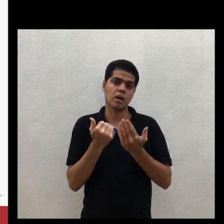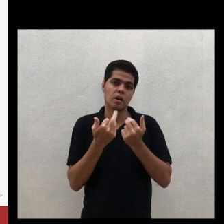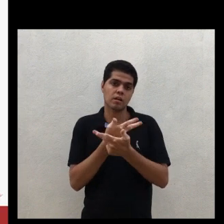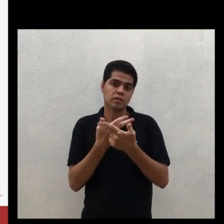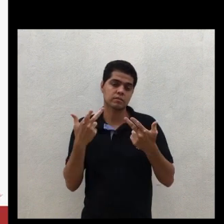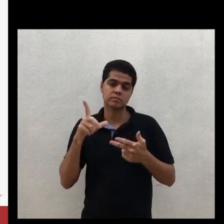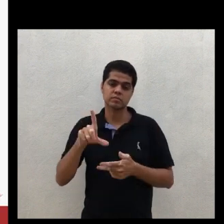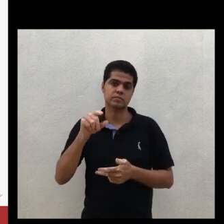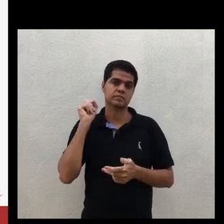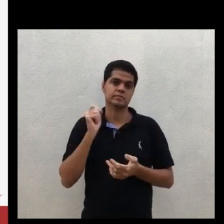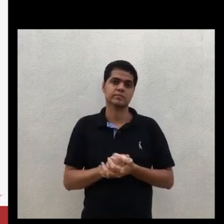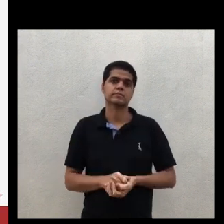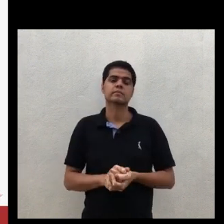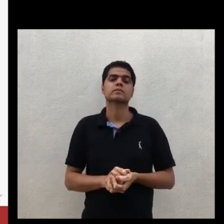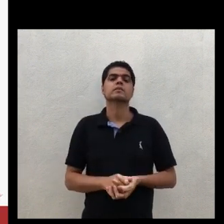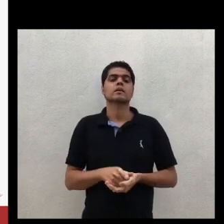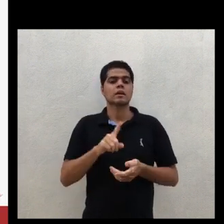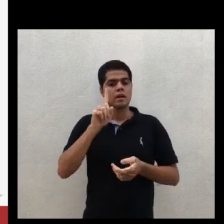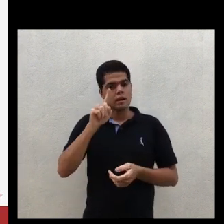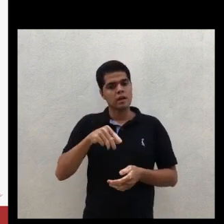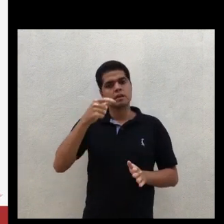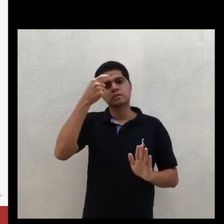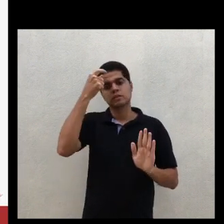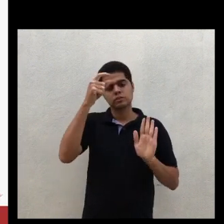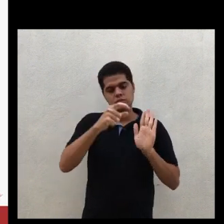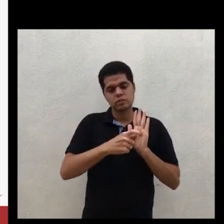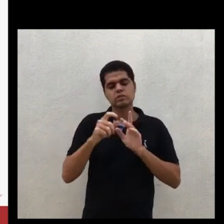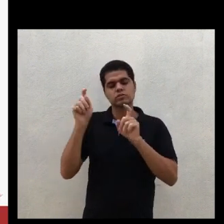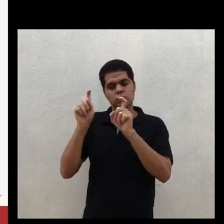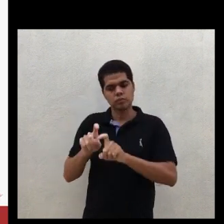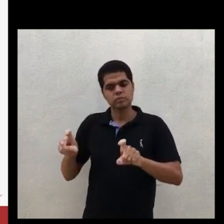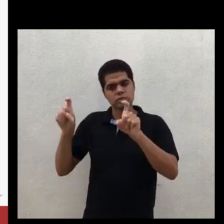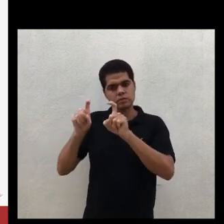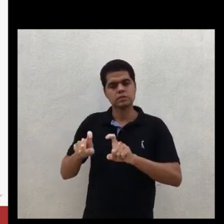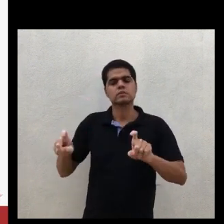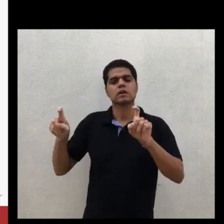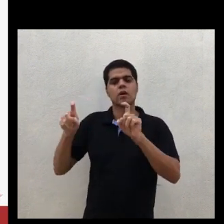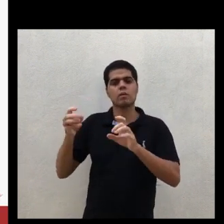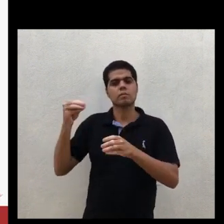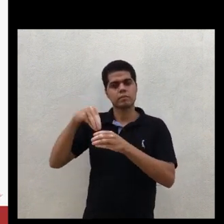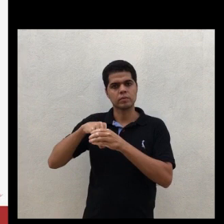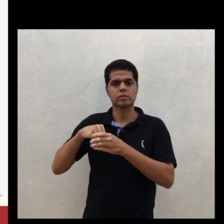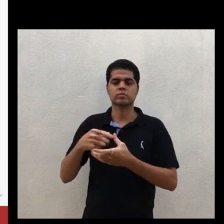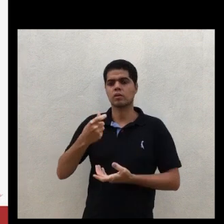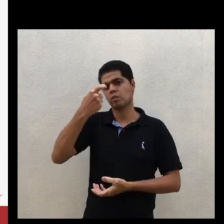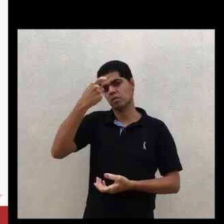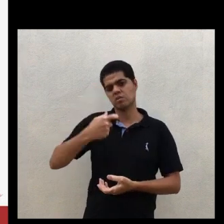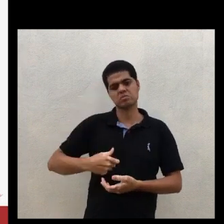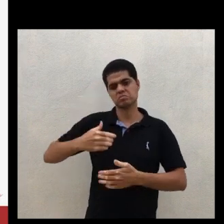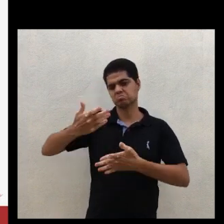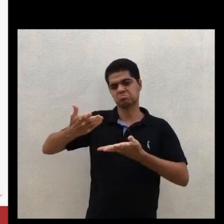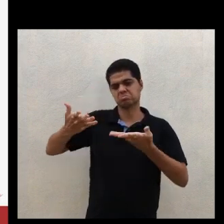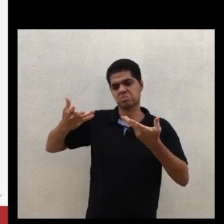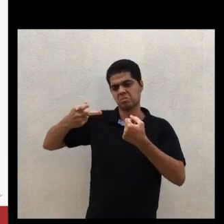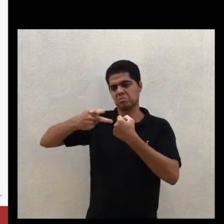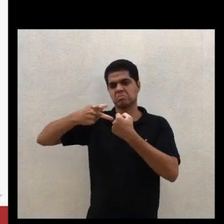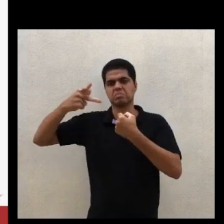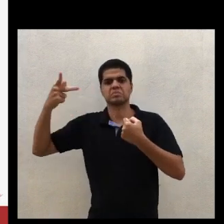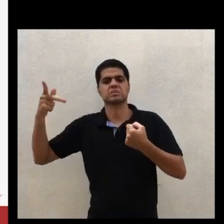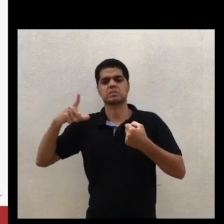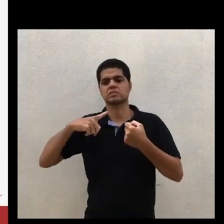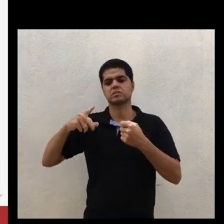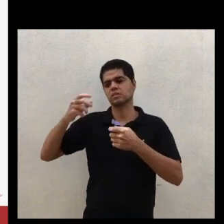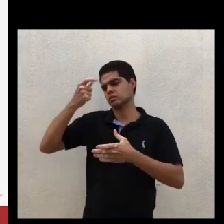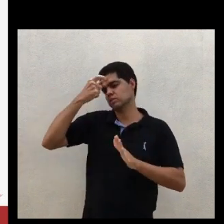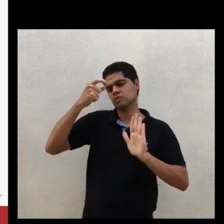usar para tomar muitas decisões. É uma ferramenta de inteligência computacional, tá? Igual eu falei, não sou especialista em ciência